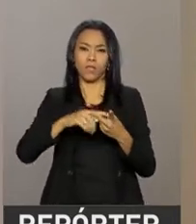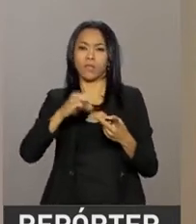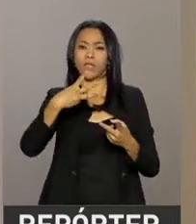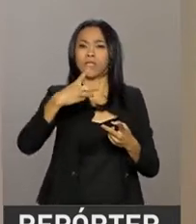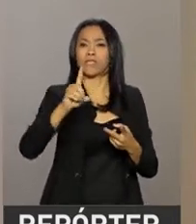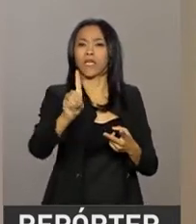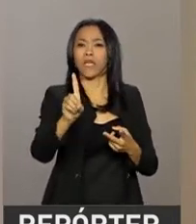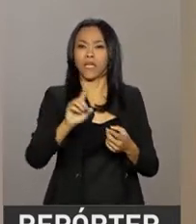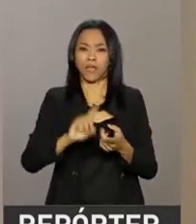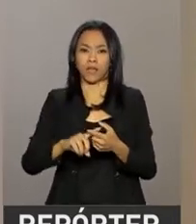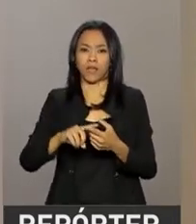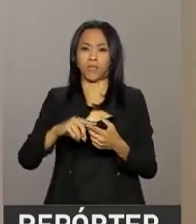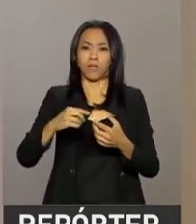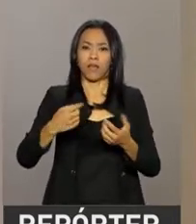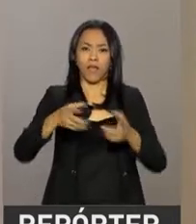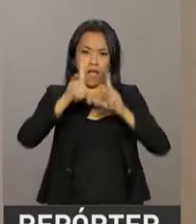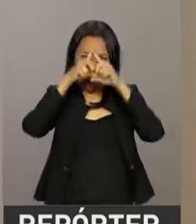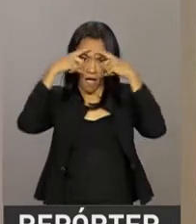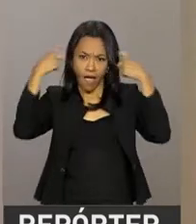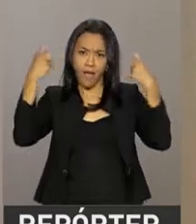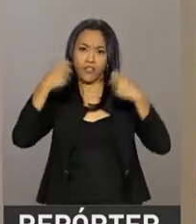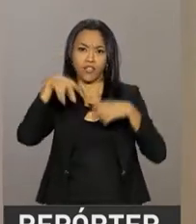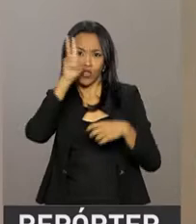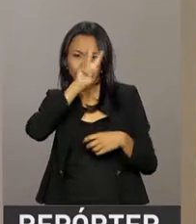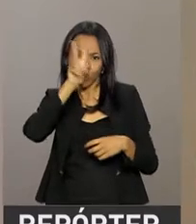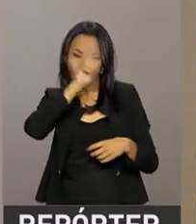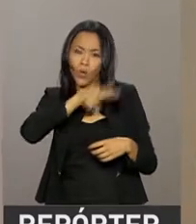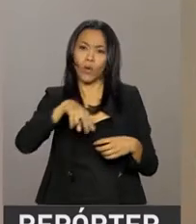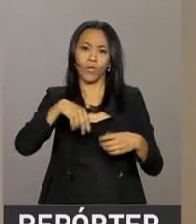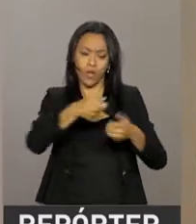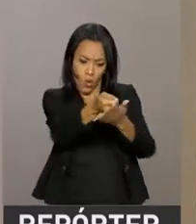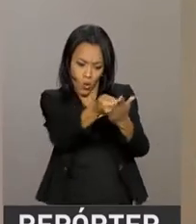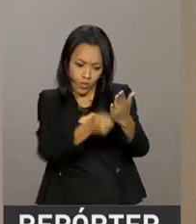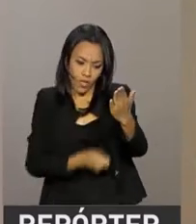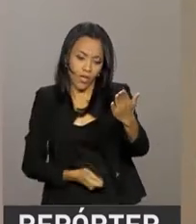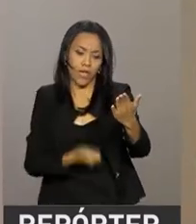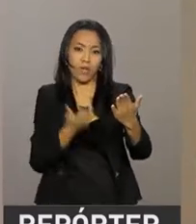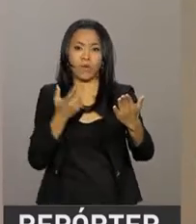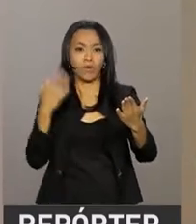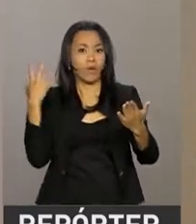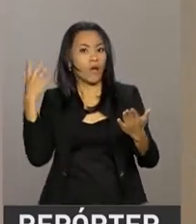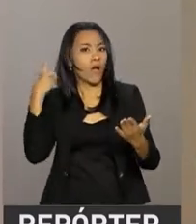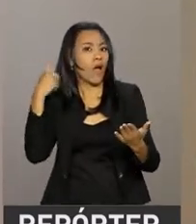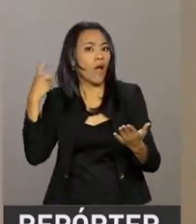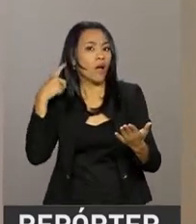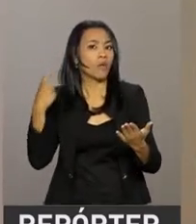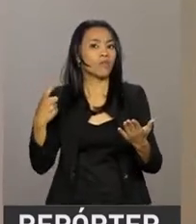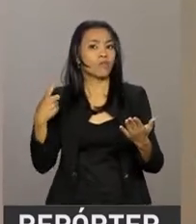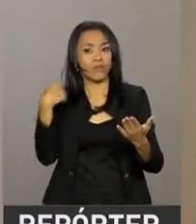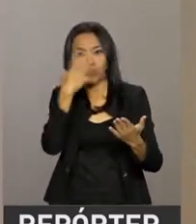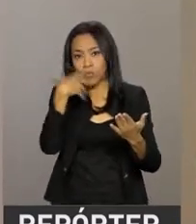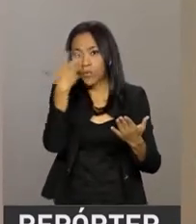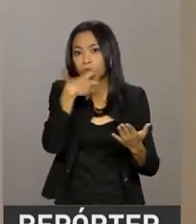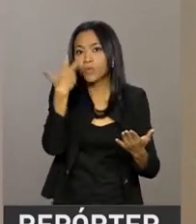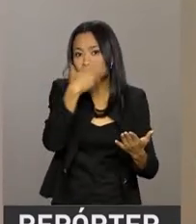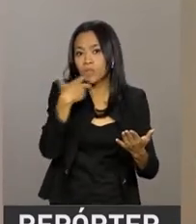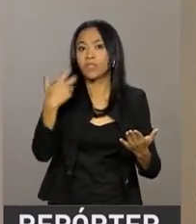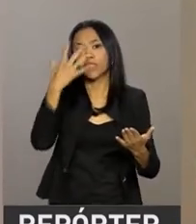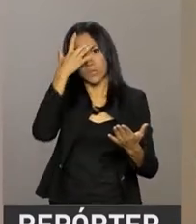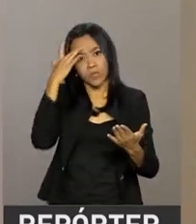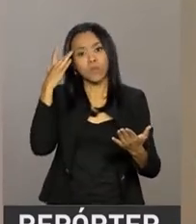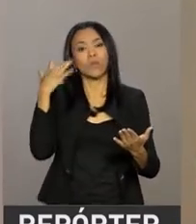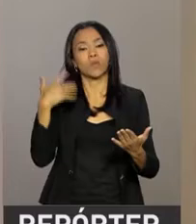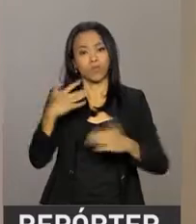2d programação a história roteiro do jogo não escrito mesmo parte de áudio então músicos podem trabalhar na área